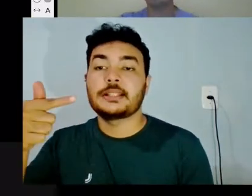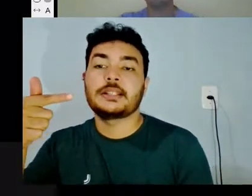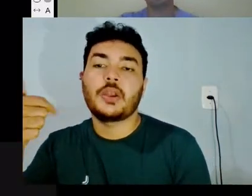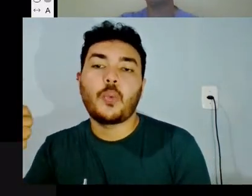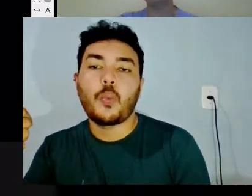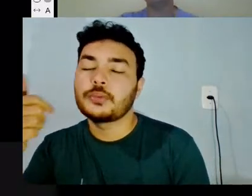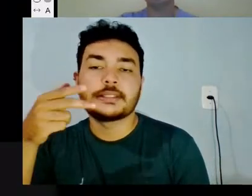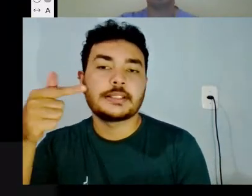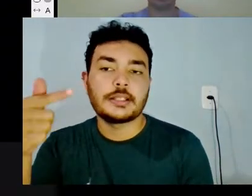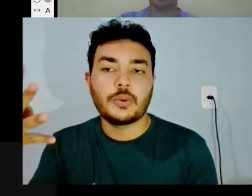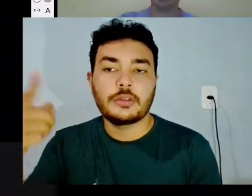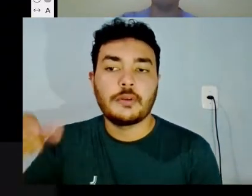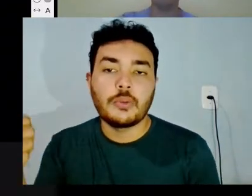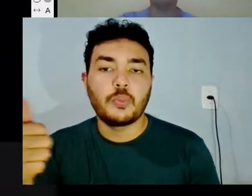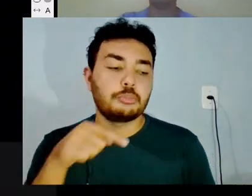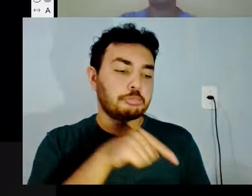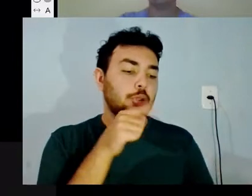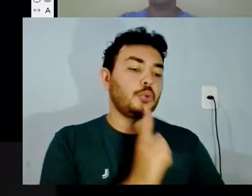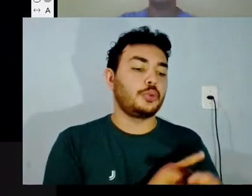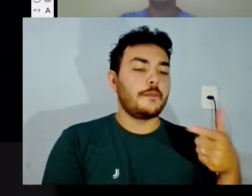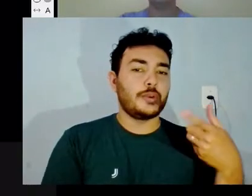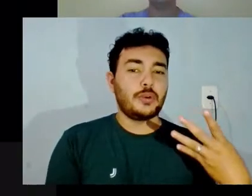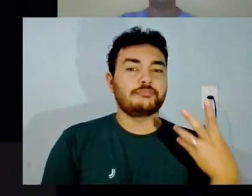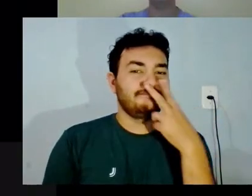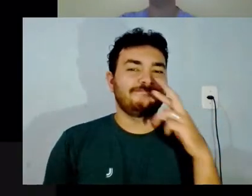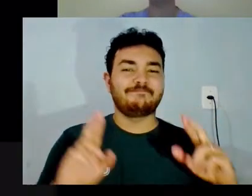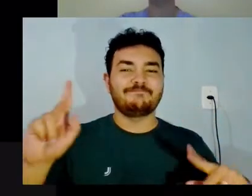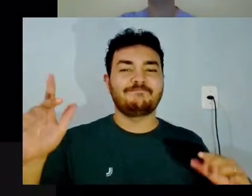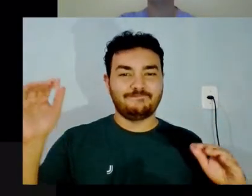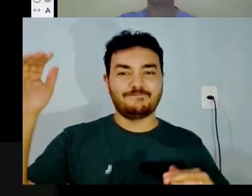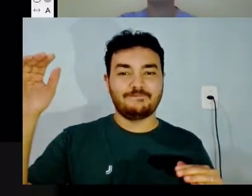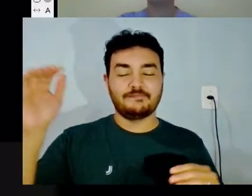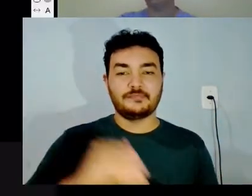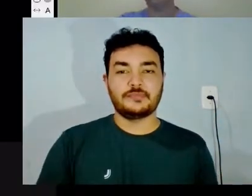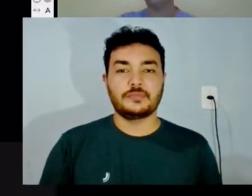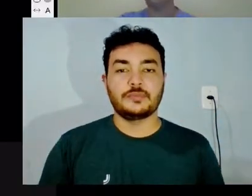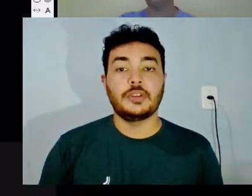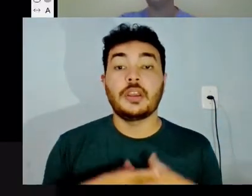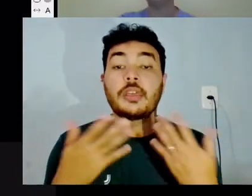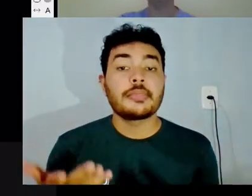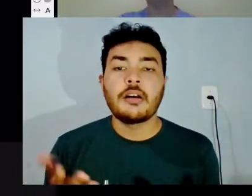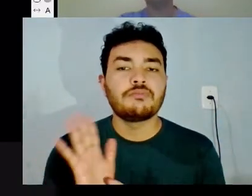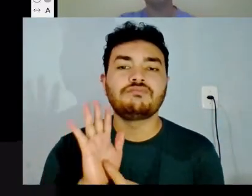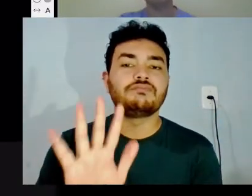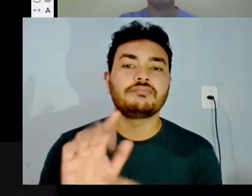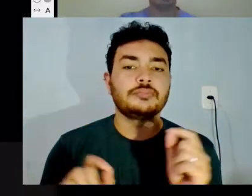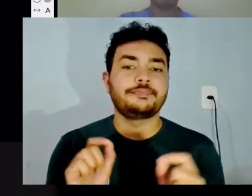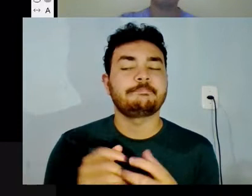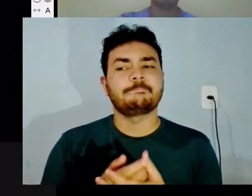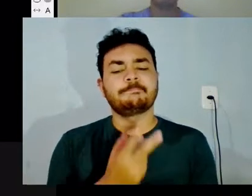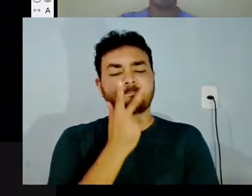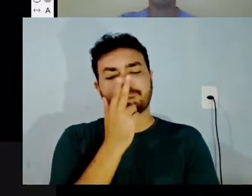a calculada 24, ou seja, ainda assim é uma diferença grande. O que eles concluíram inicialmente, então? Beleza, a